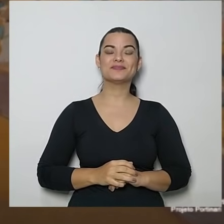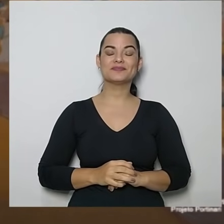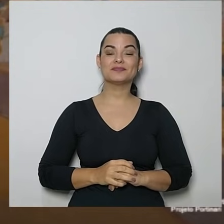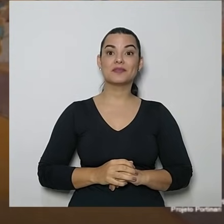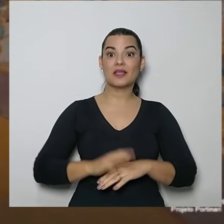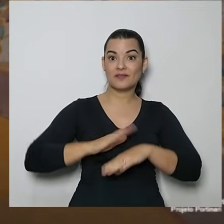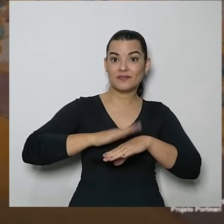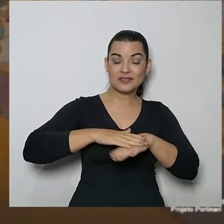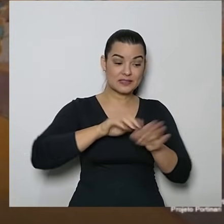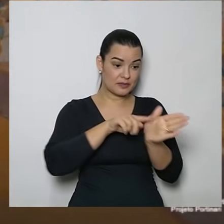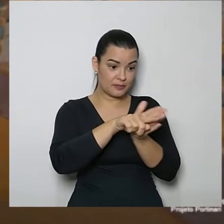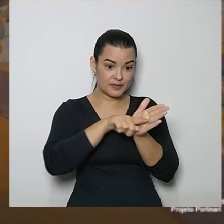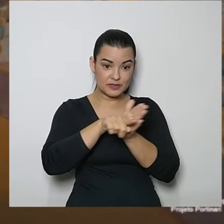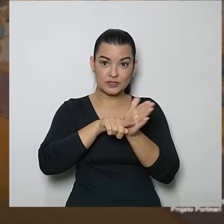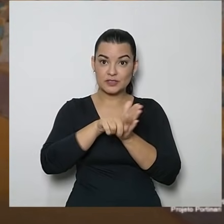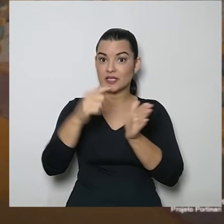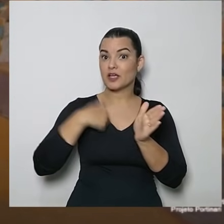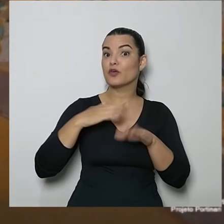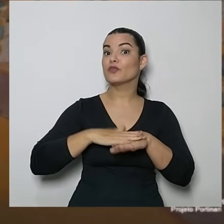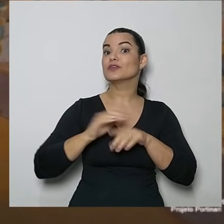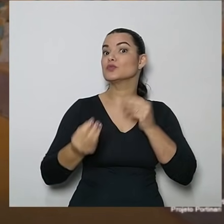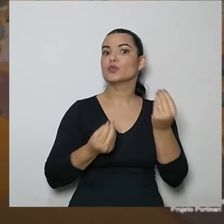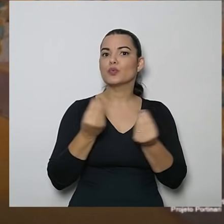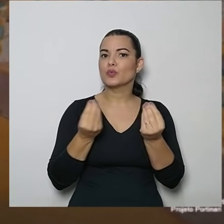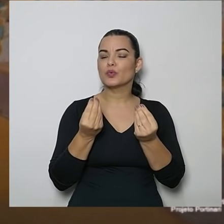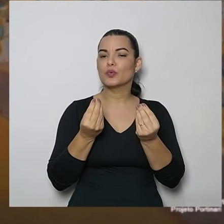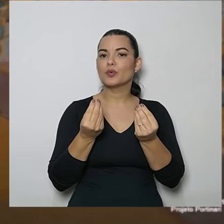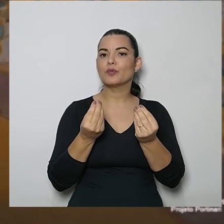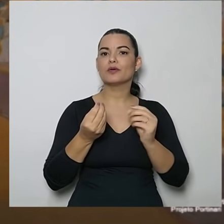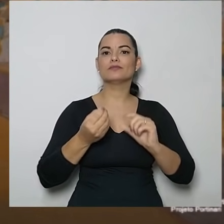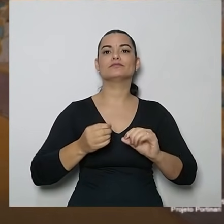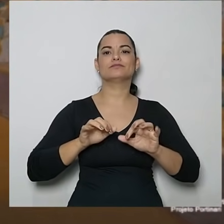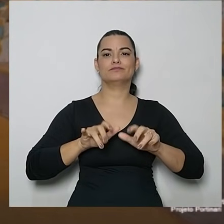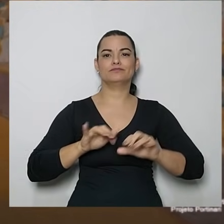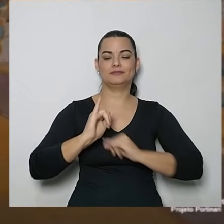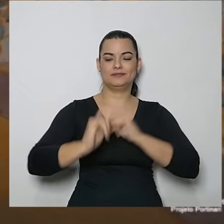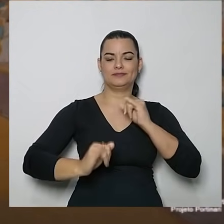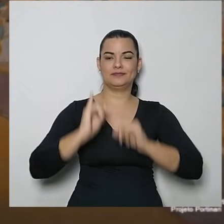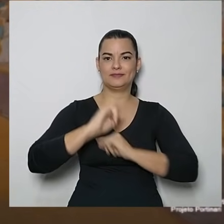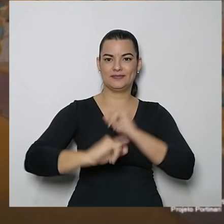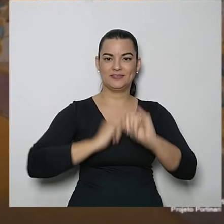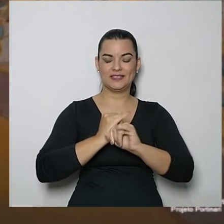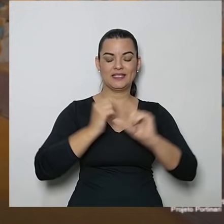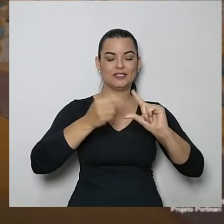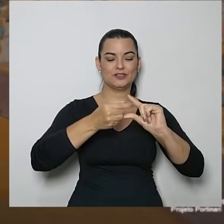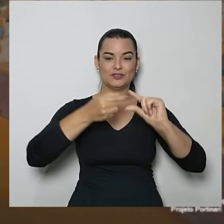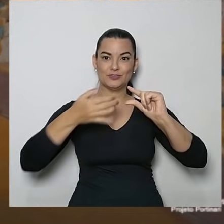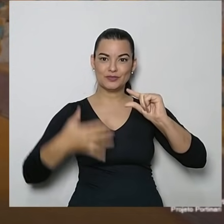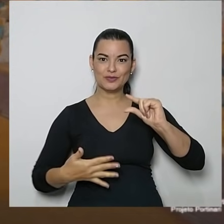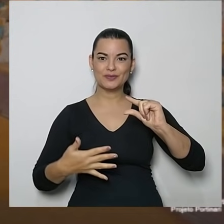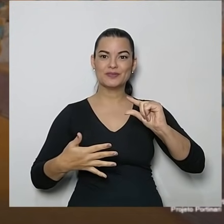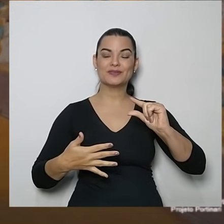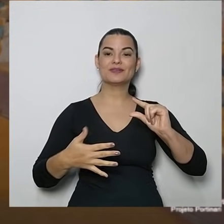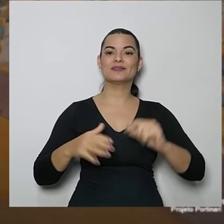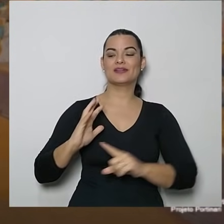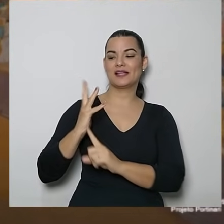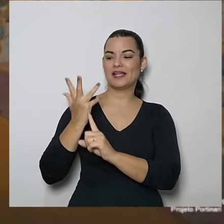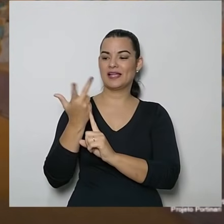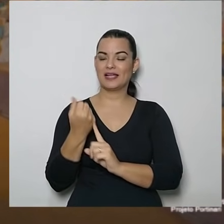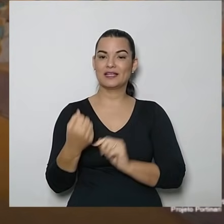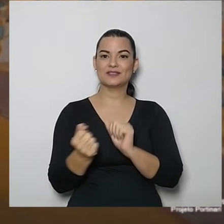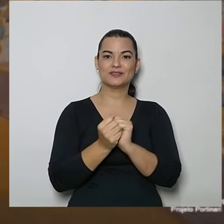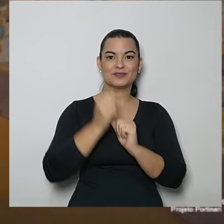Para fazer uma pesquisa, eu acessei Google Artes e Cultura. Visões de uma